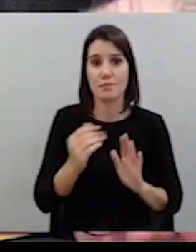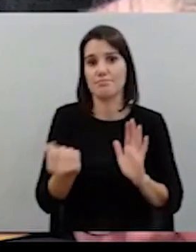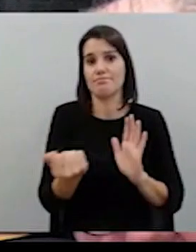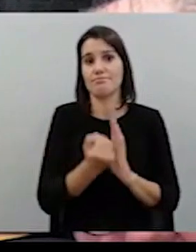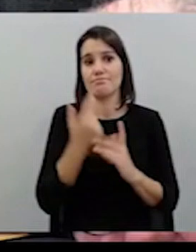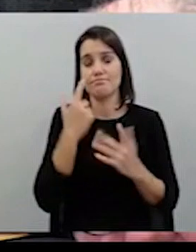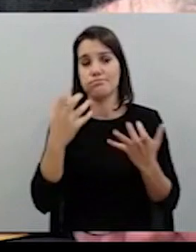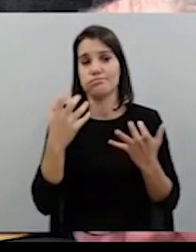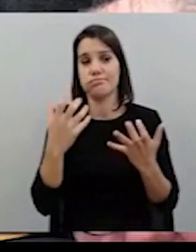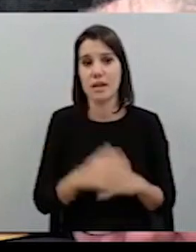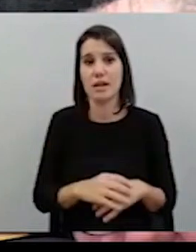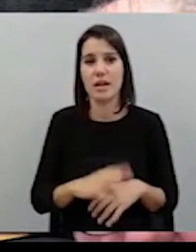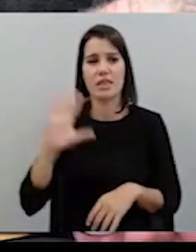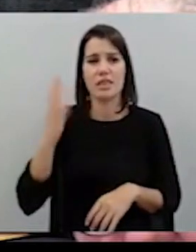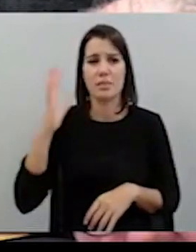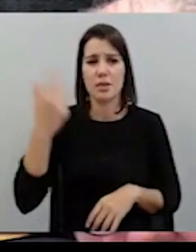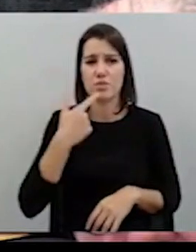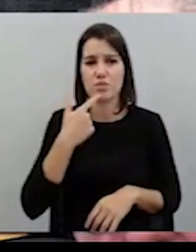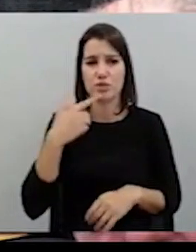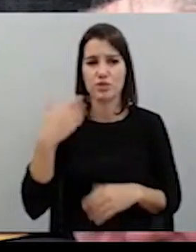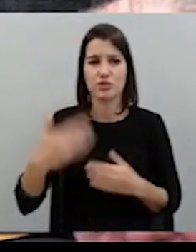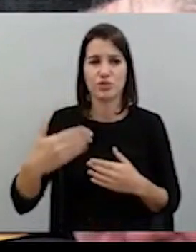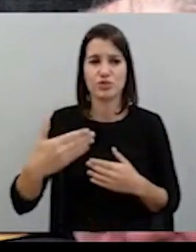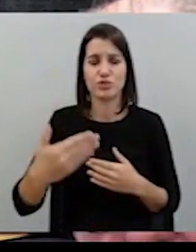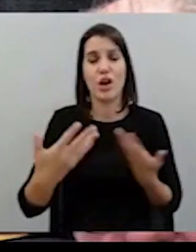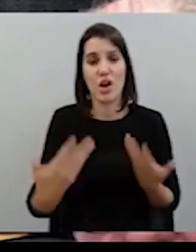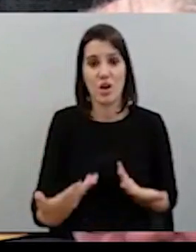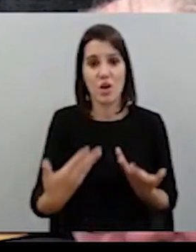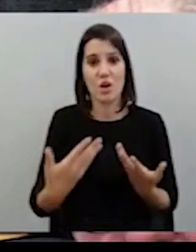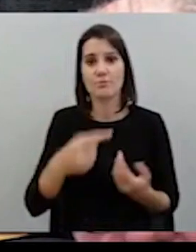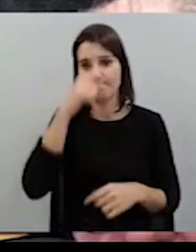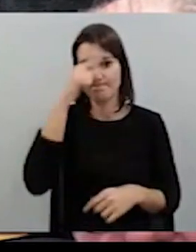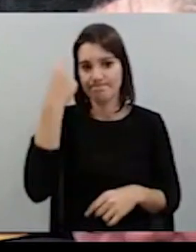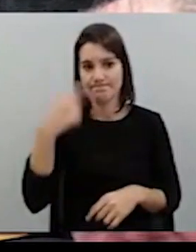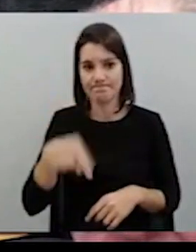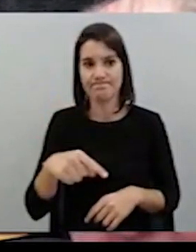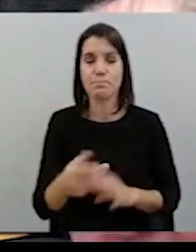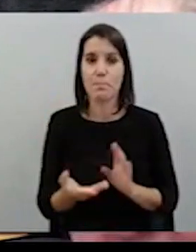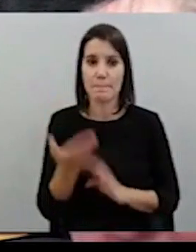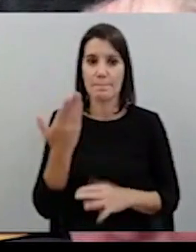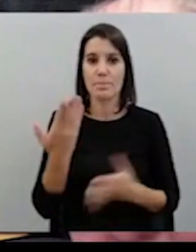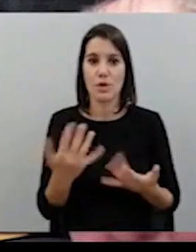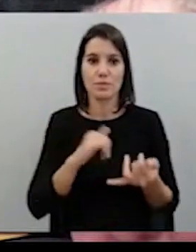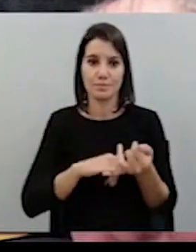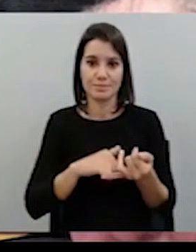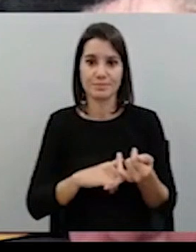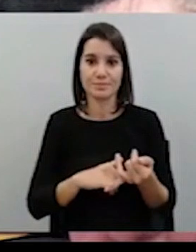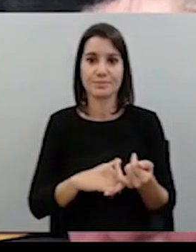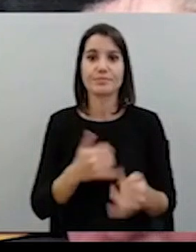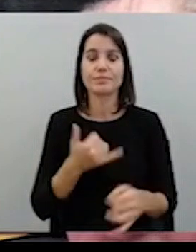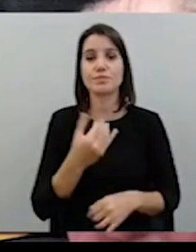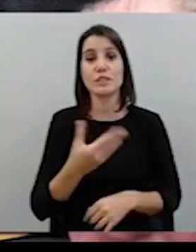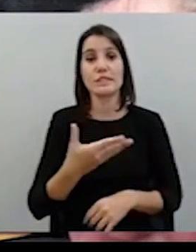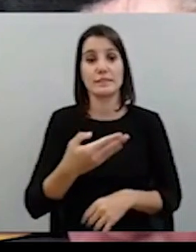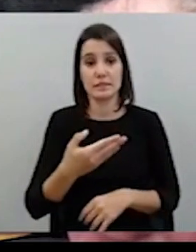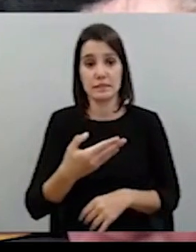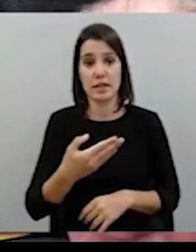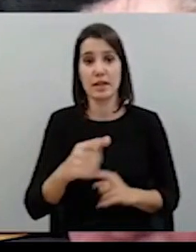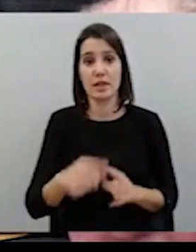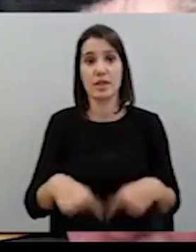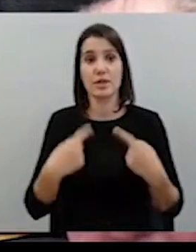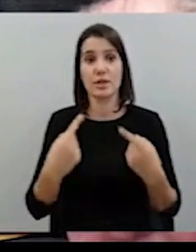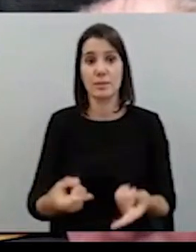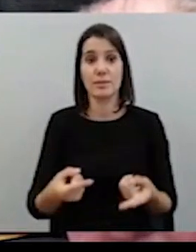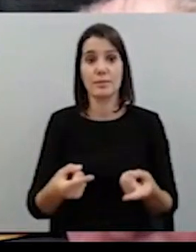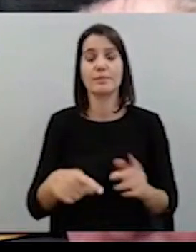muitas tempestades, mas desta vez custará certamente mais à associação. Que depois de 2017, a lista vencedora do